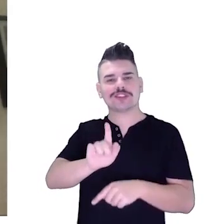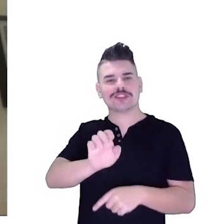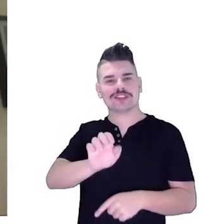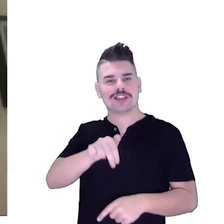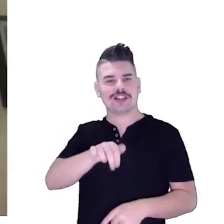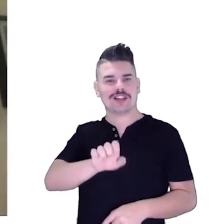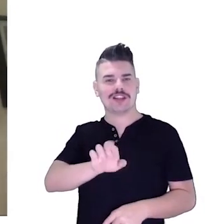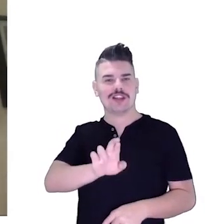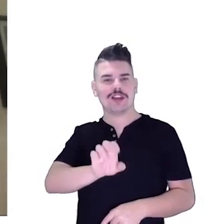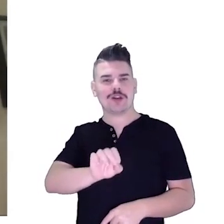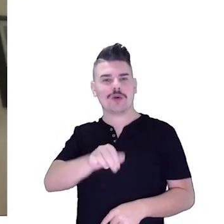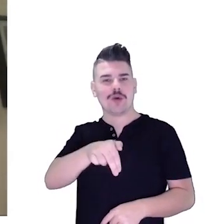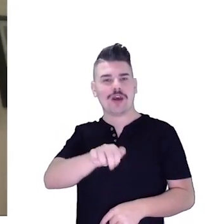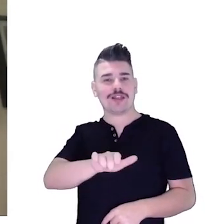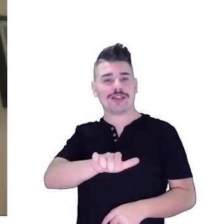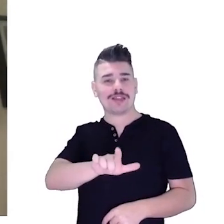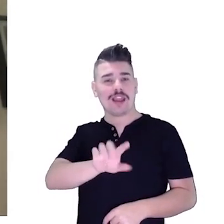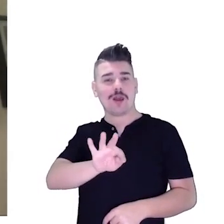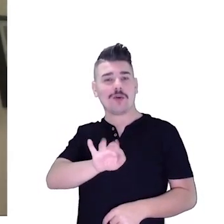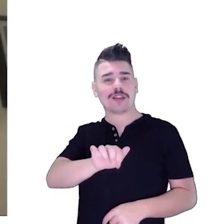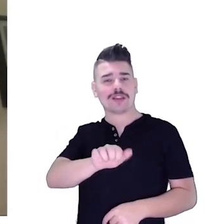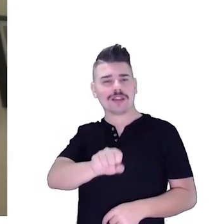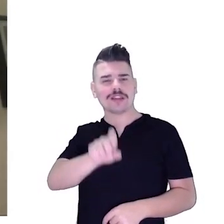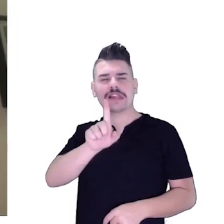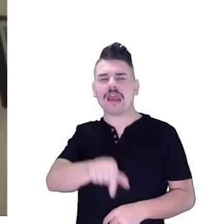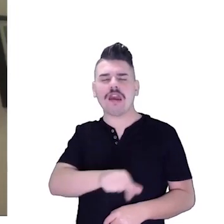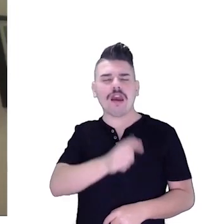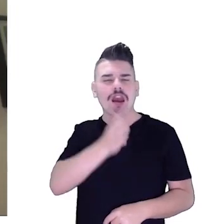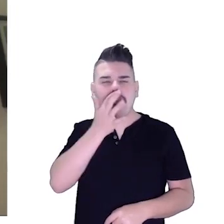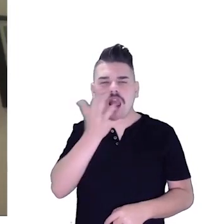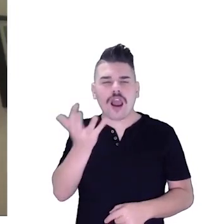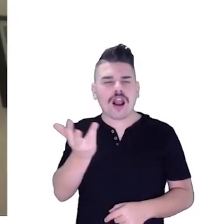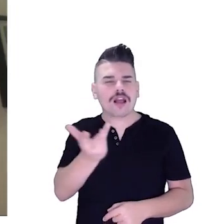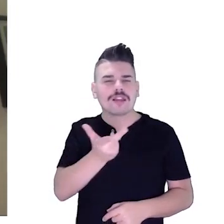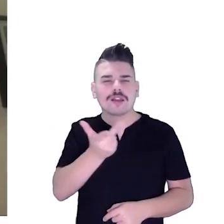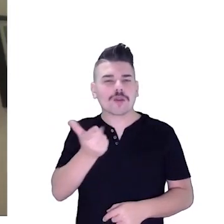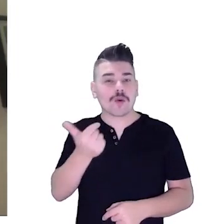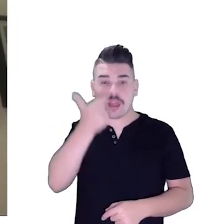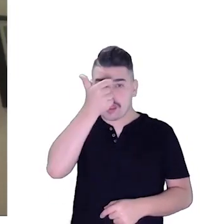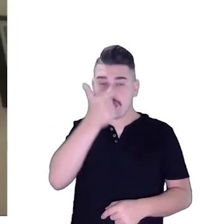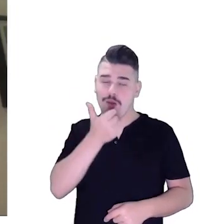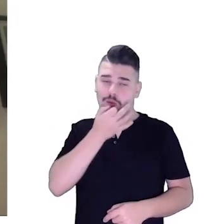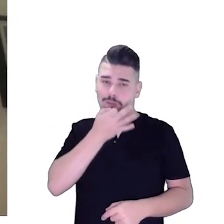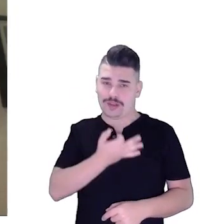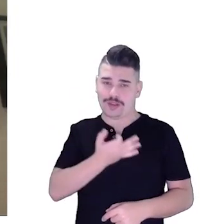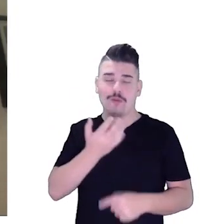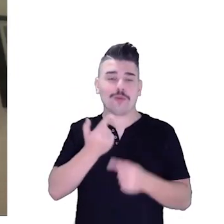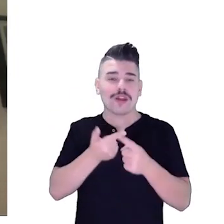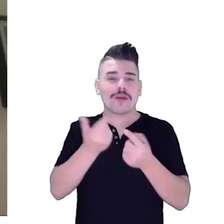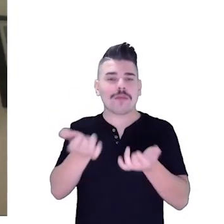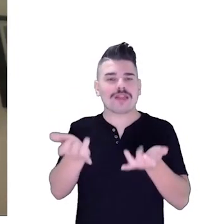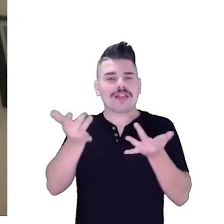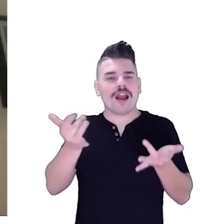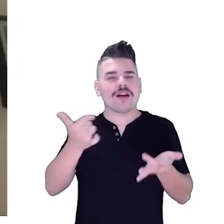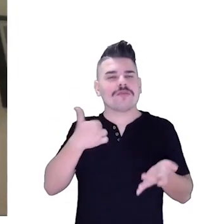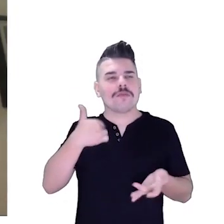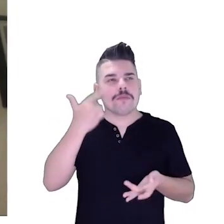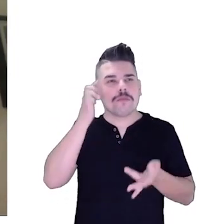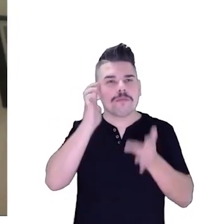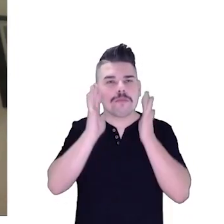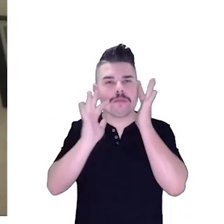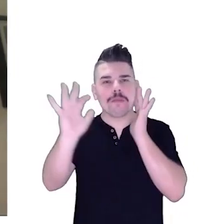de mais encantador, do meu ponto de vista, né, é que ele permite pensar que as